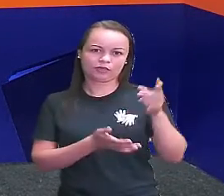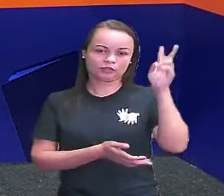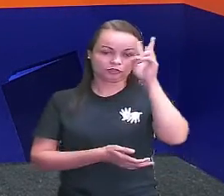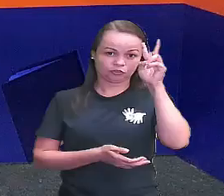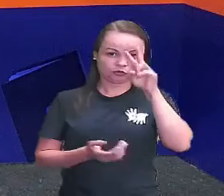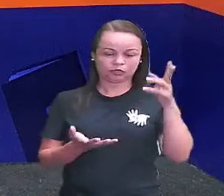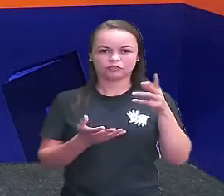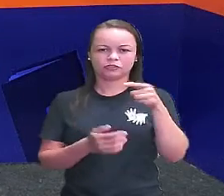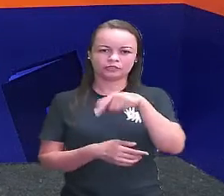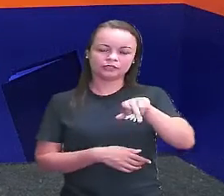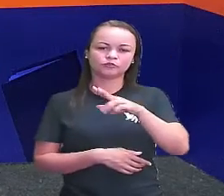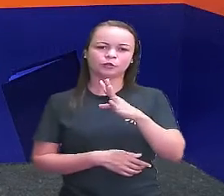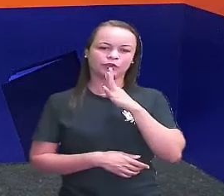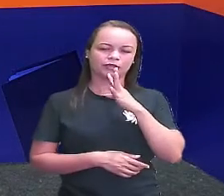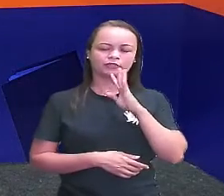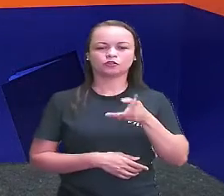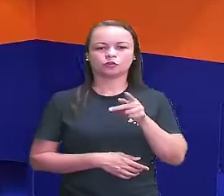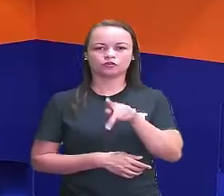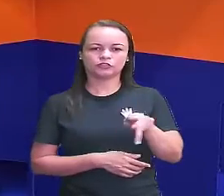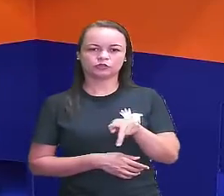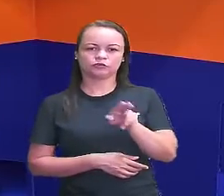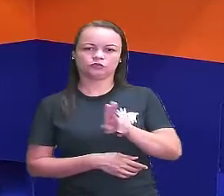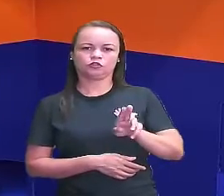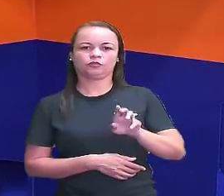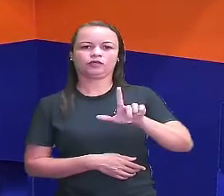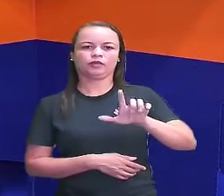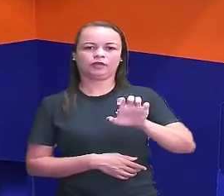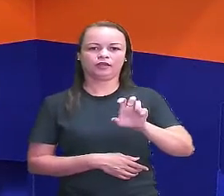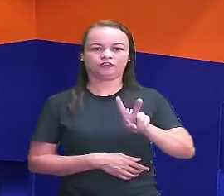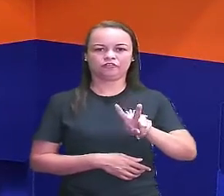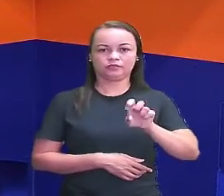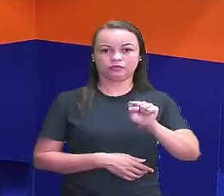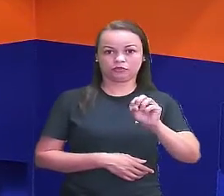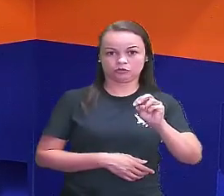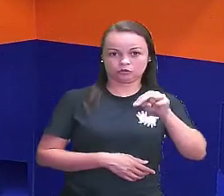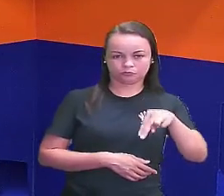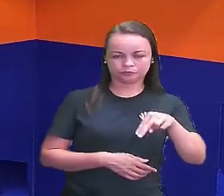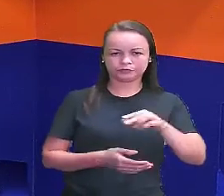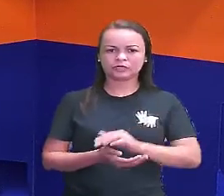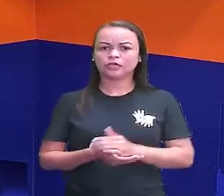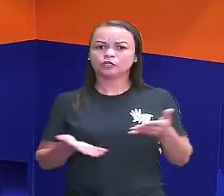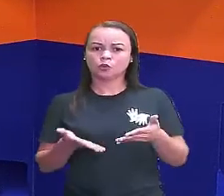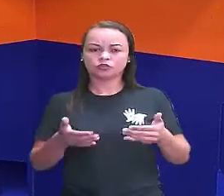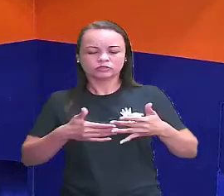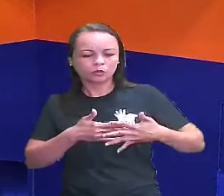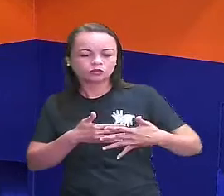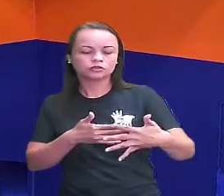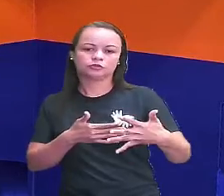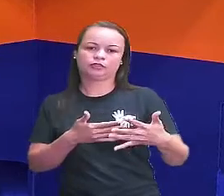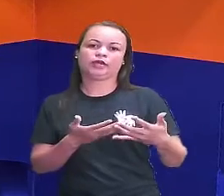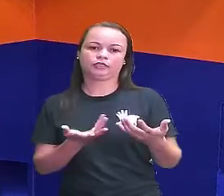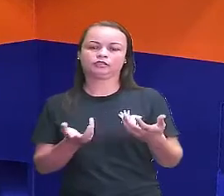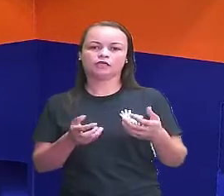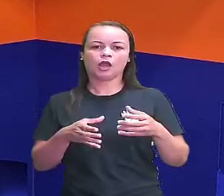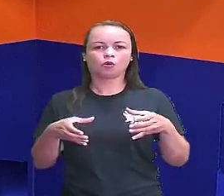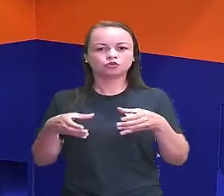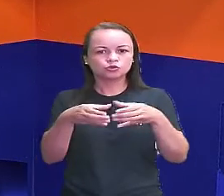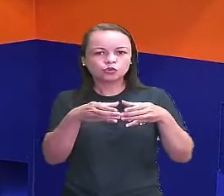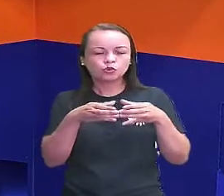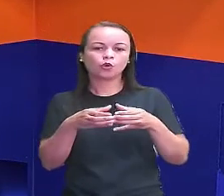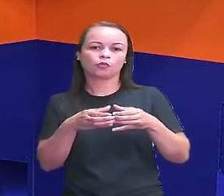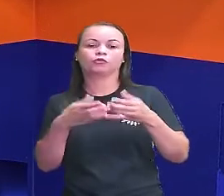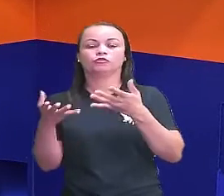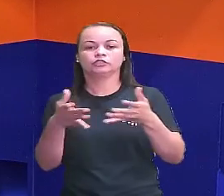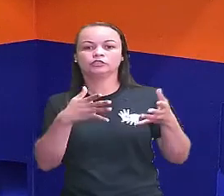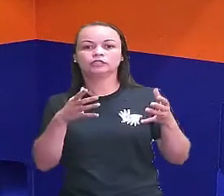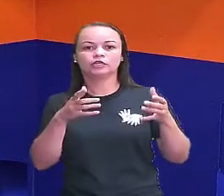professor Levson Thiago, tá? E hoje a gente vai dar continuidade à discussão dos reinos e povos da África, sendo que a gente vai falar um pouquinho hoje